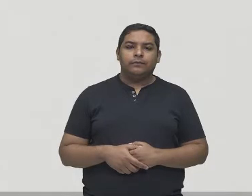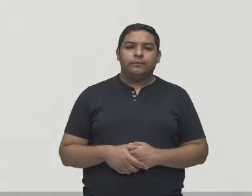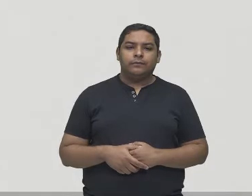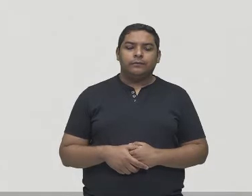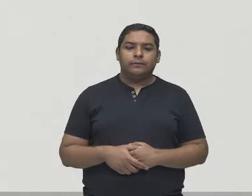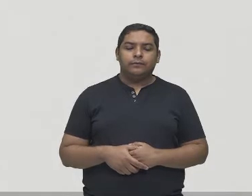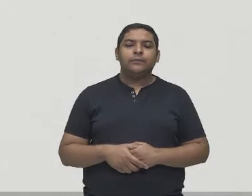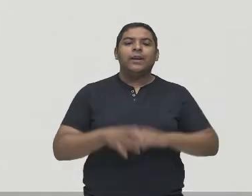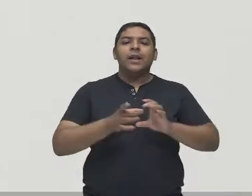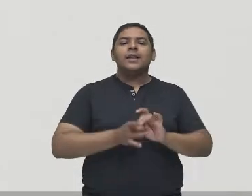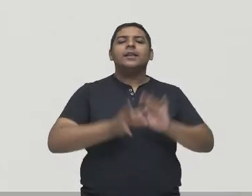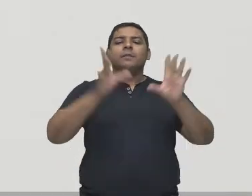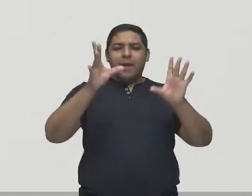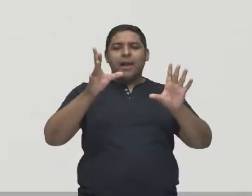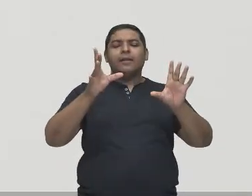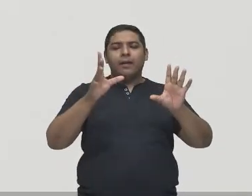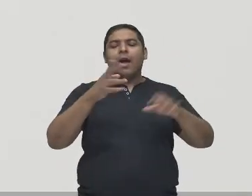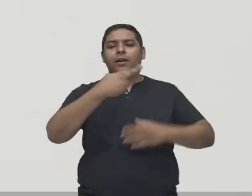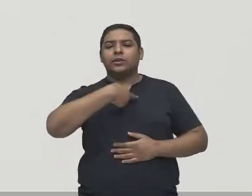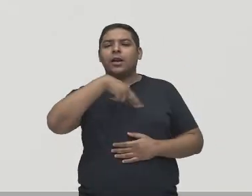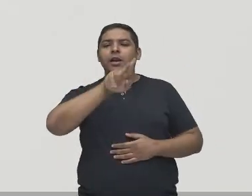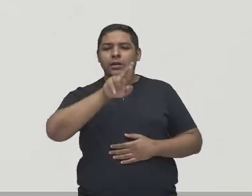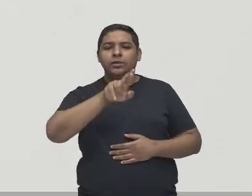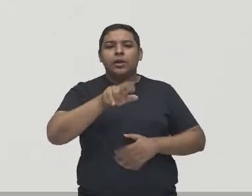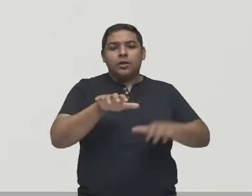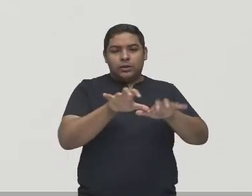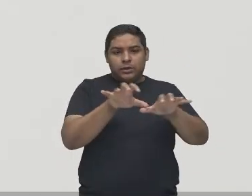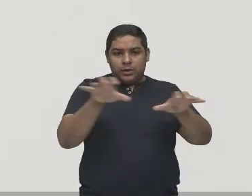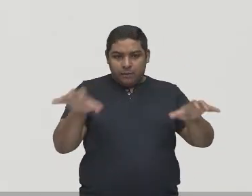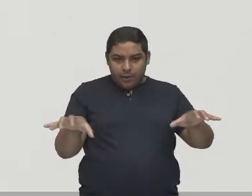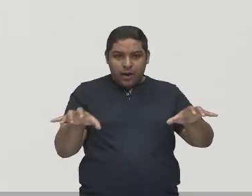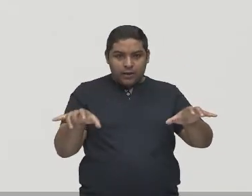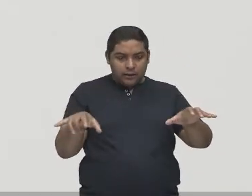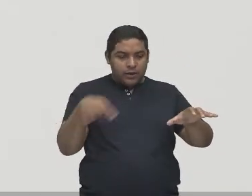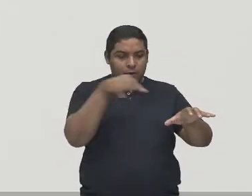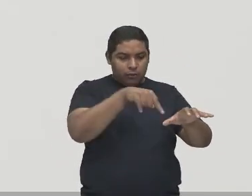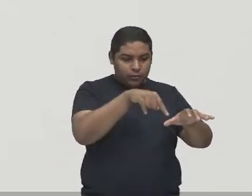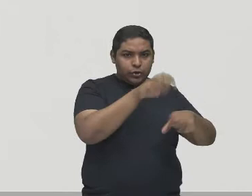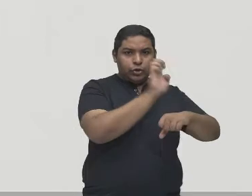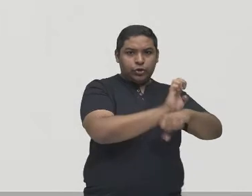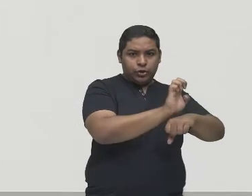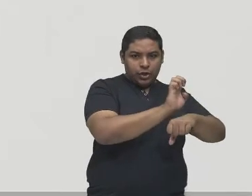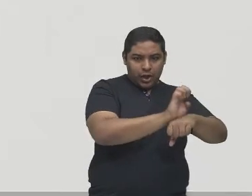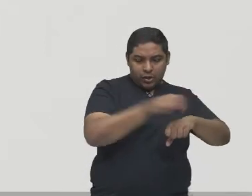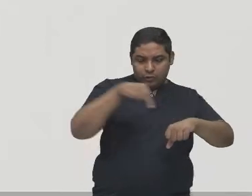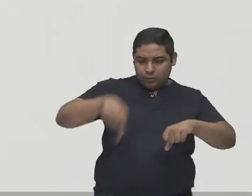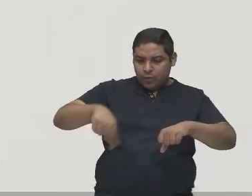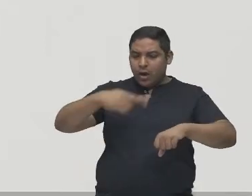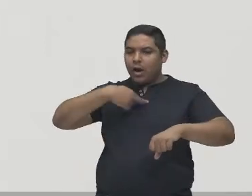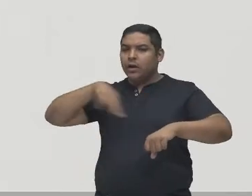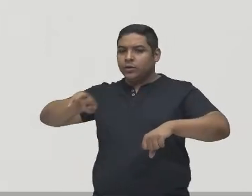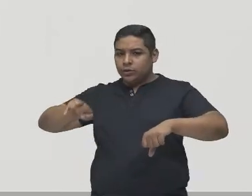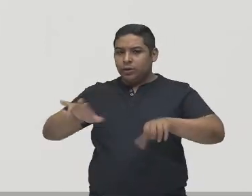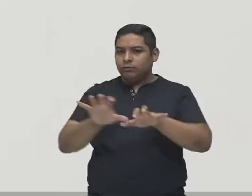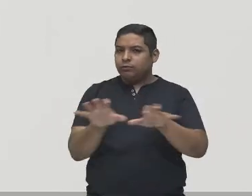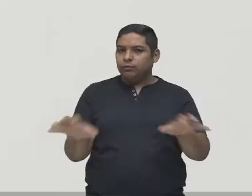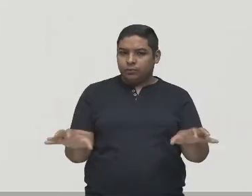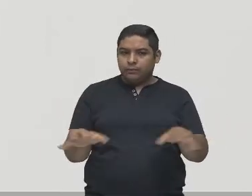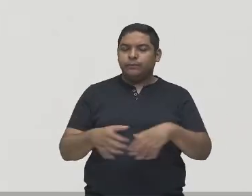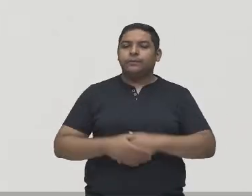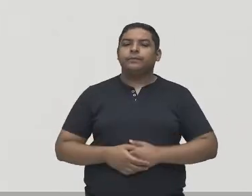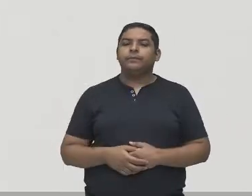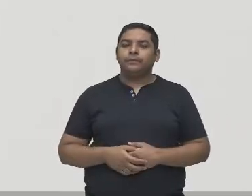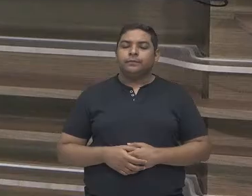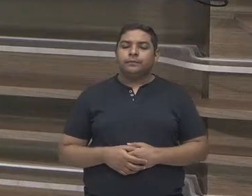liberdade de crença religiosa e a separação entre Estado e Igreja. Isso é muito importante. Por quê? Porque